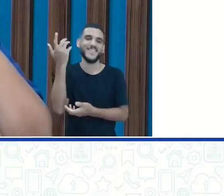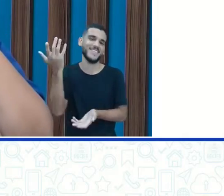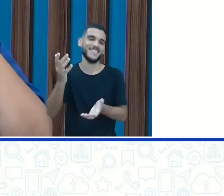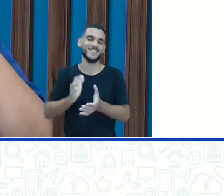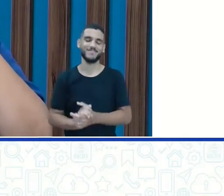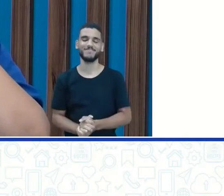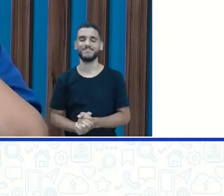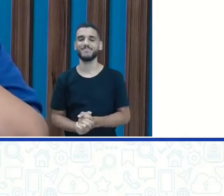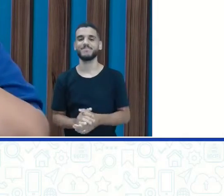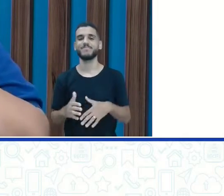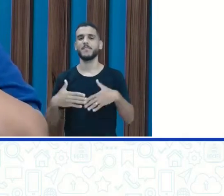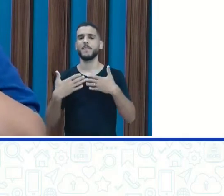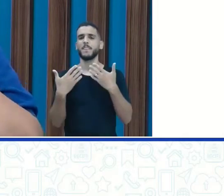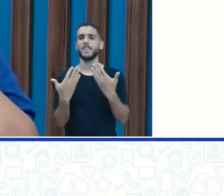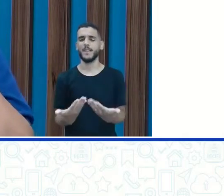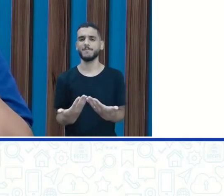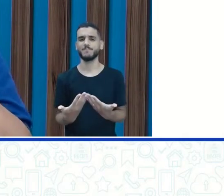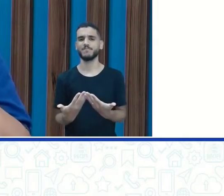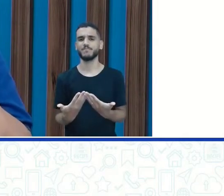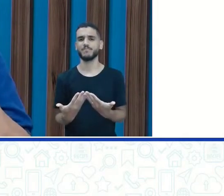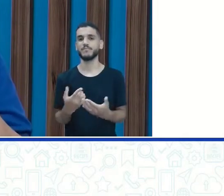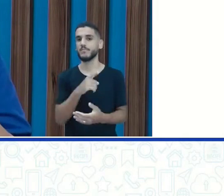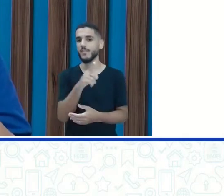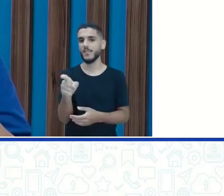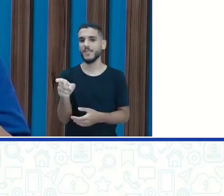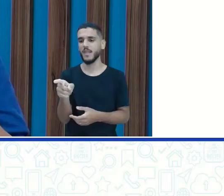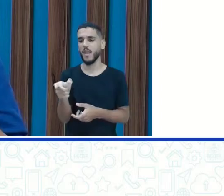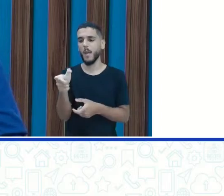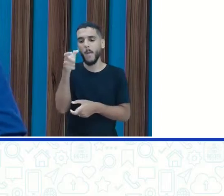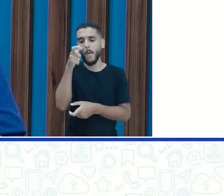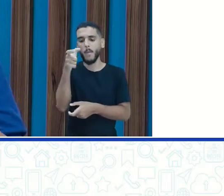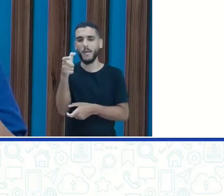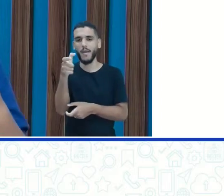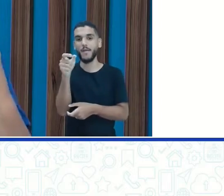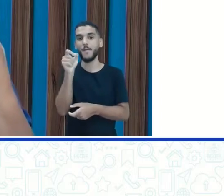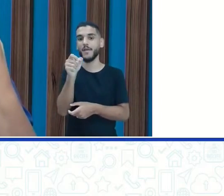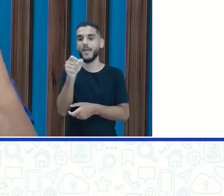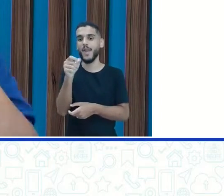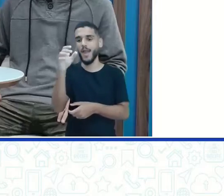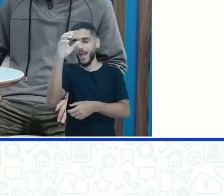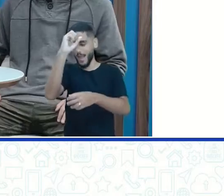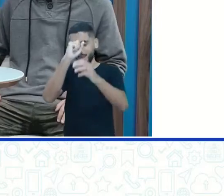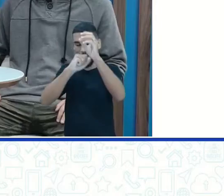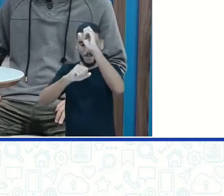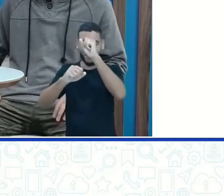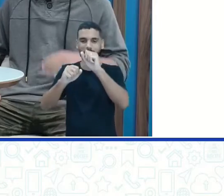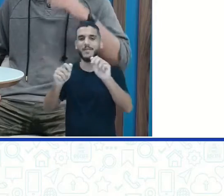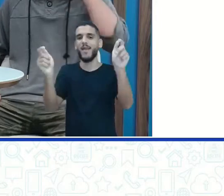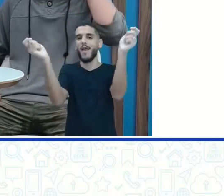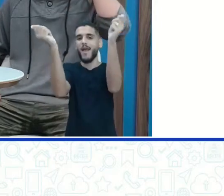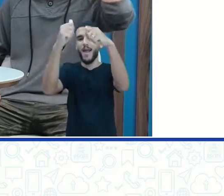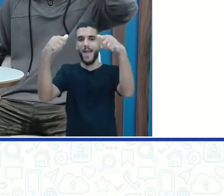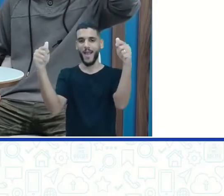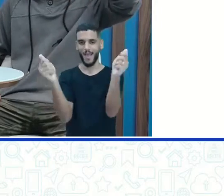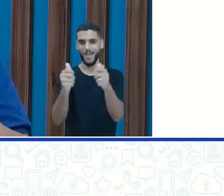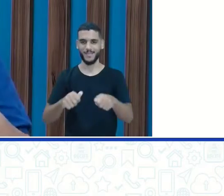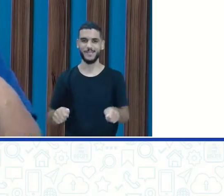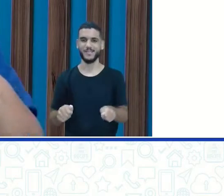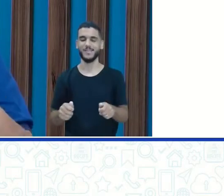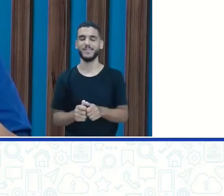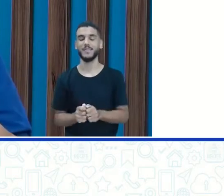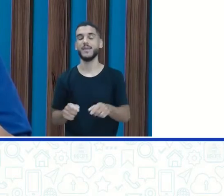Então, quanto mais você se interessa em aprender arte no geral,